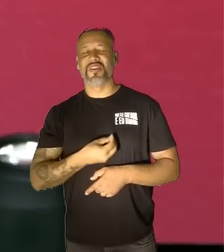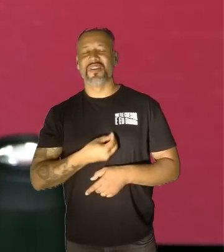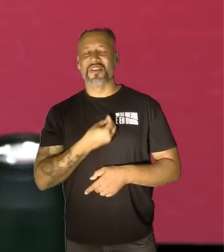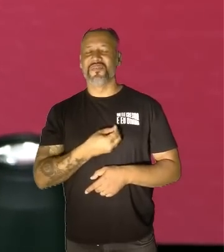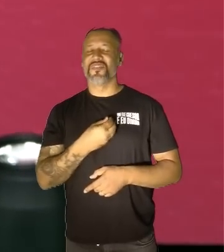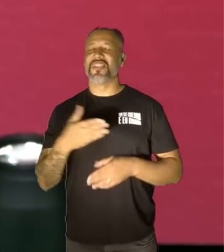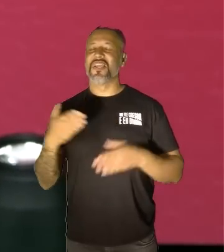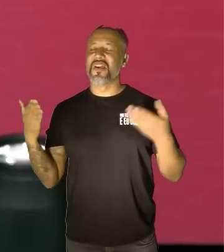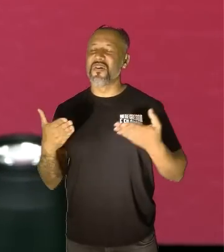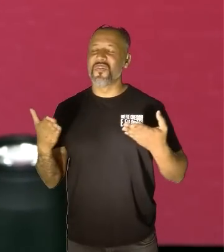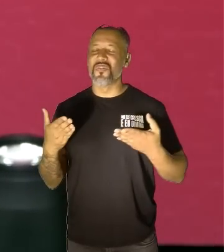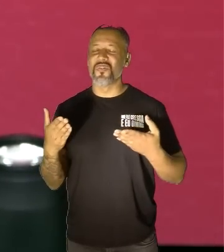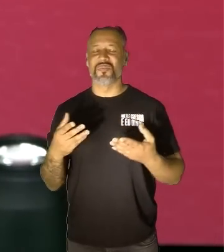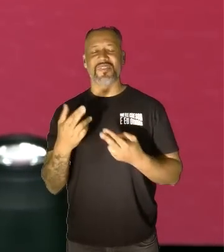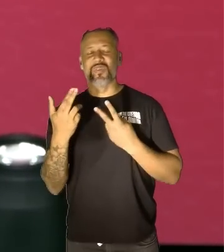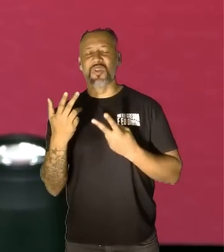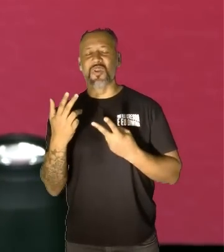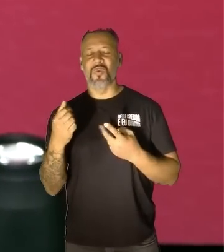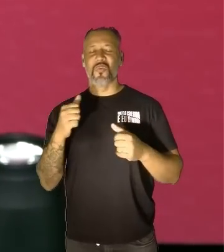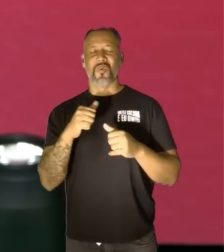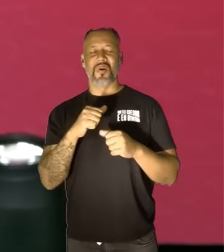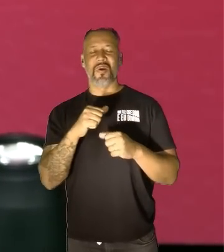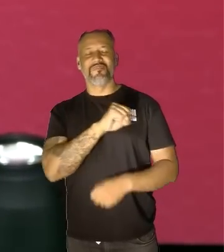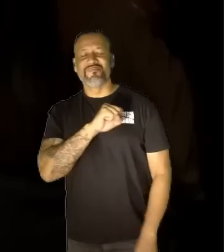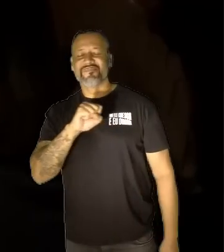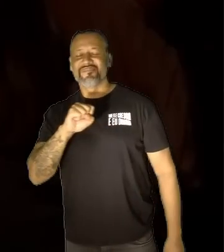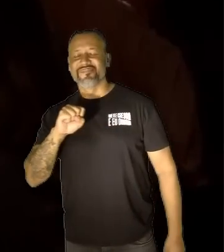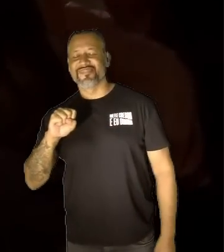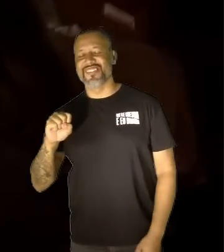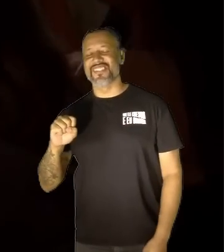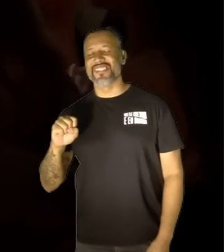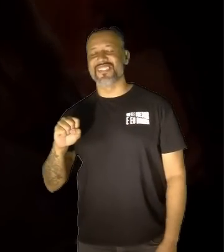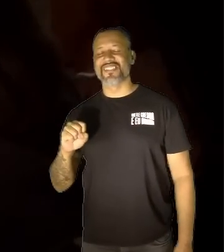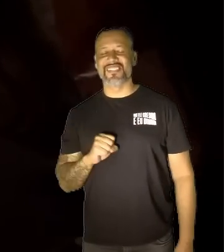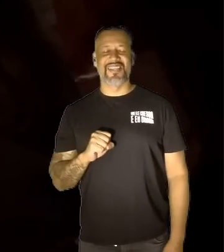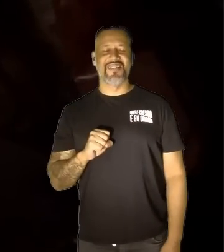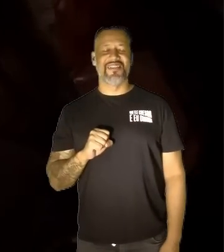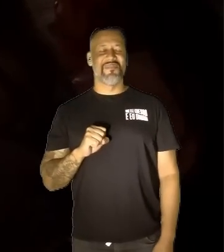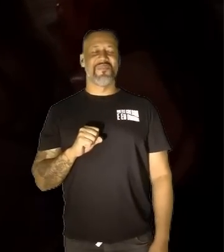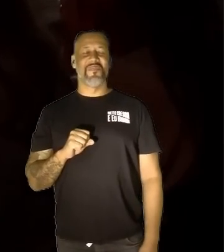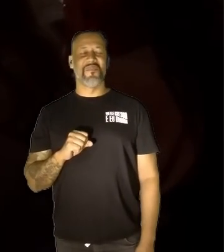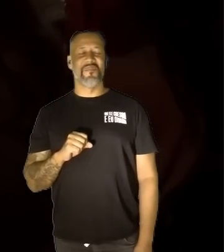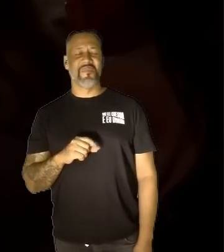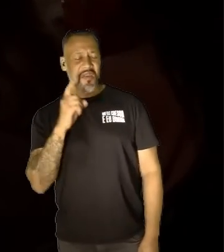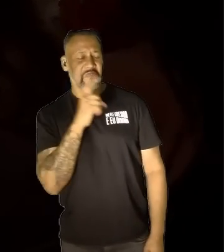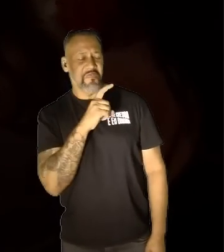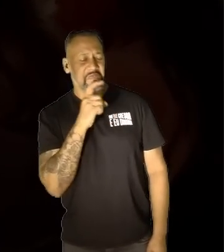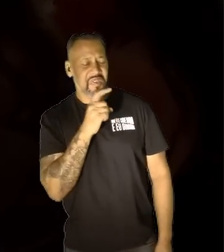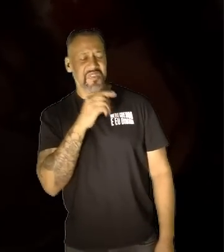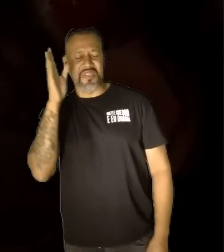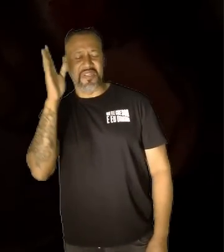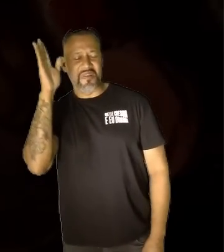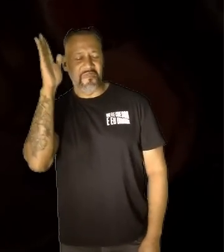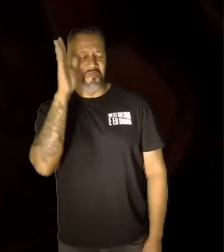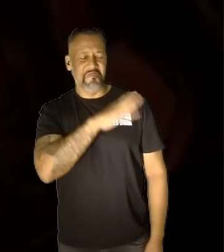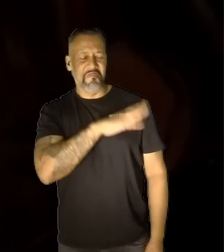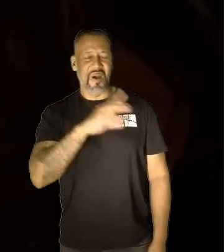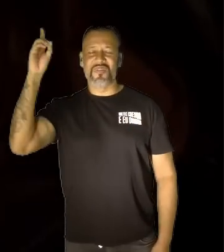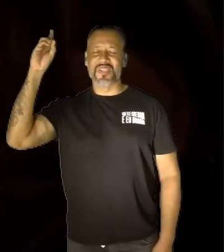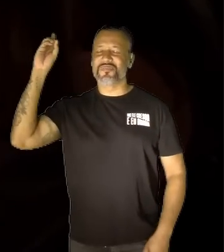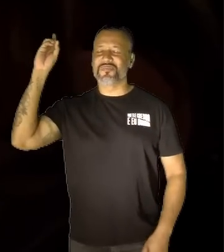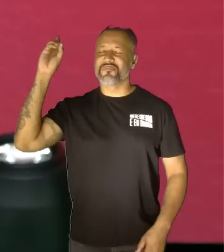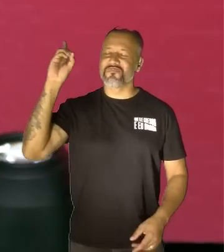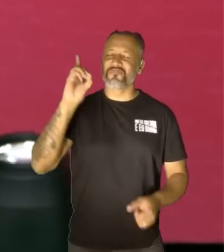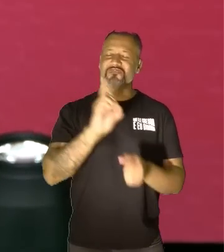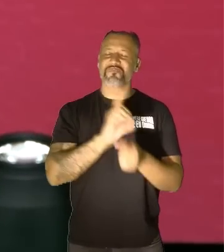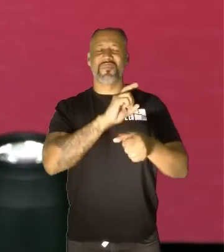Samuel tome o seu coração. Deus vai destronar a maldade, Deus vai destronar a mentira, Deus vai destronar aquilo que está